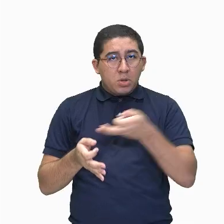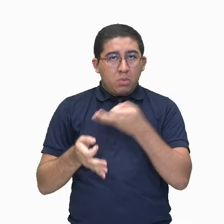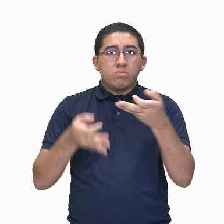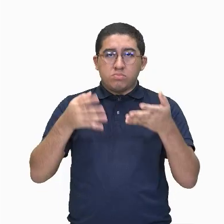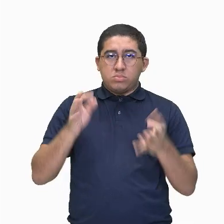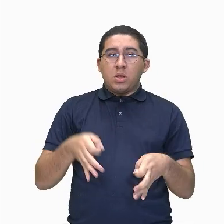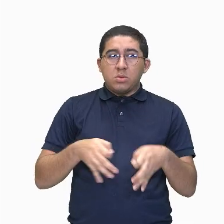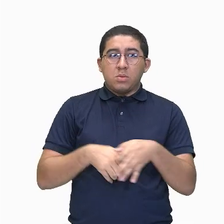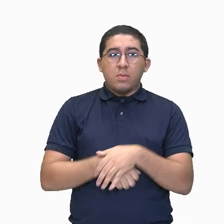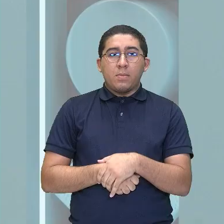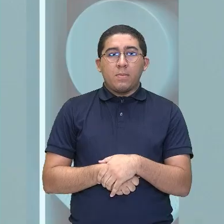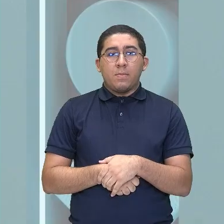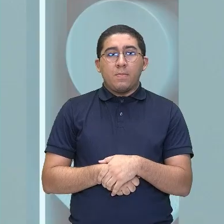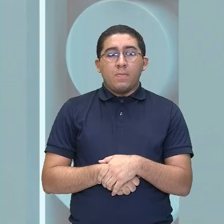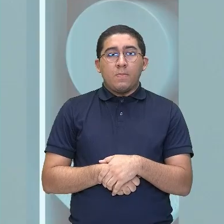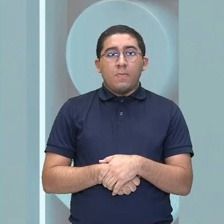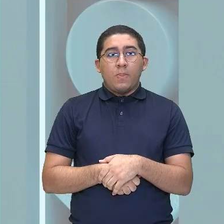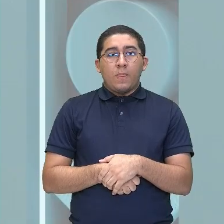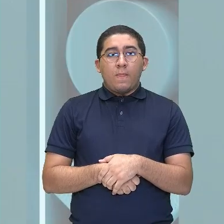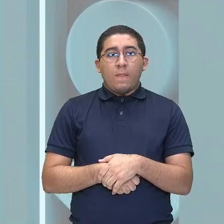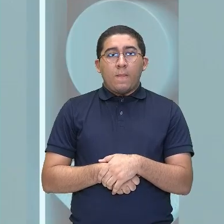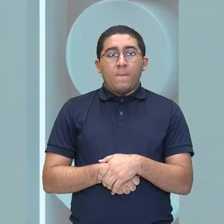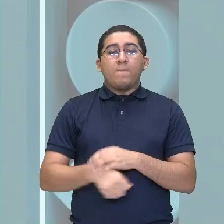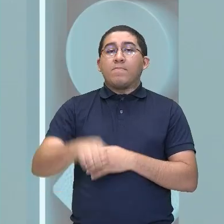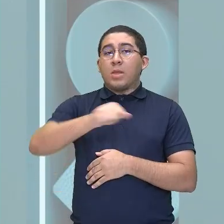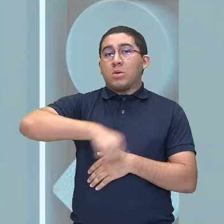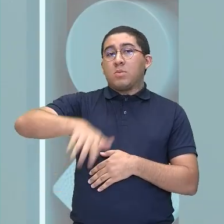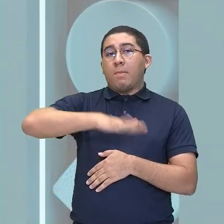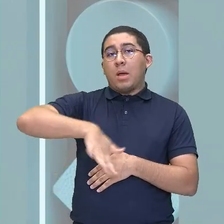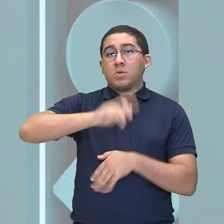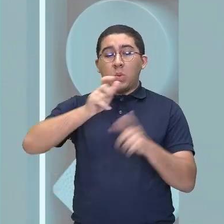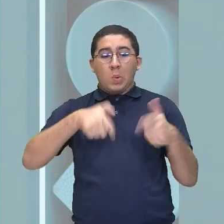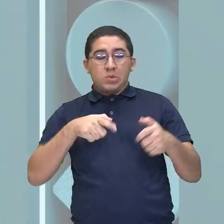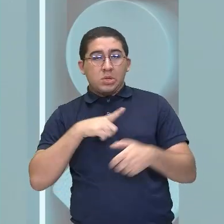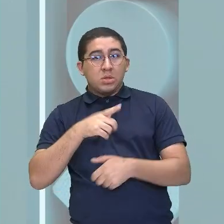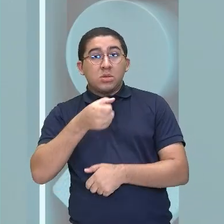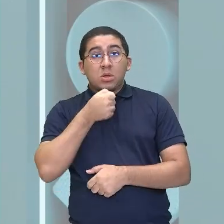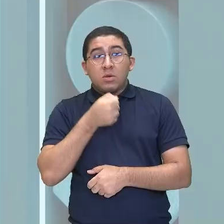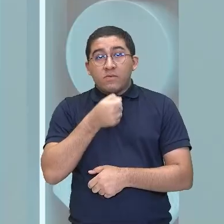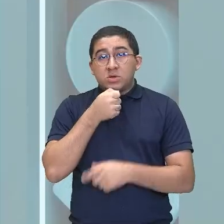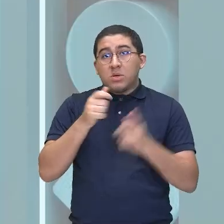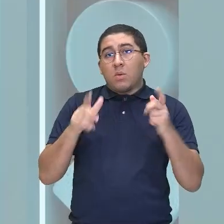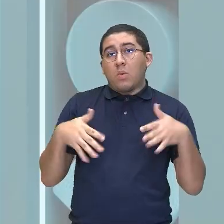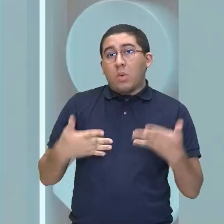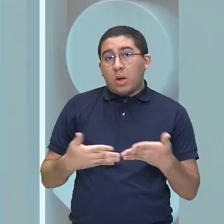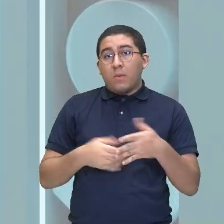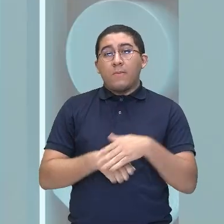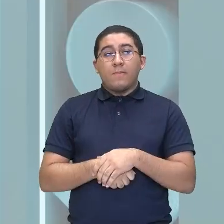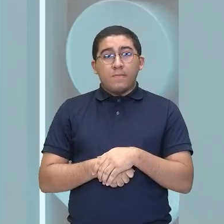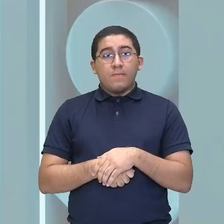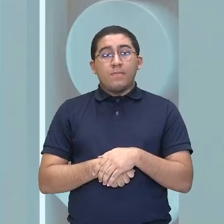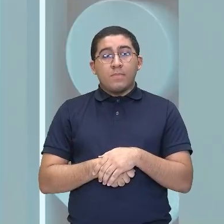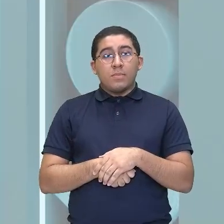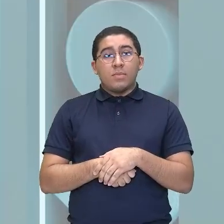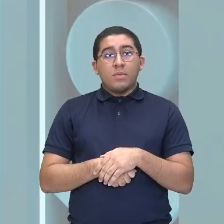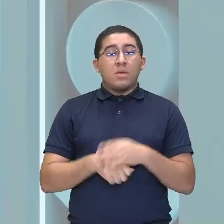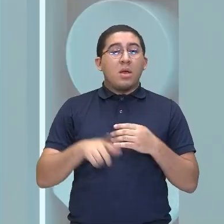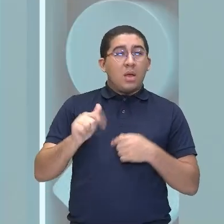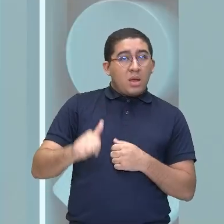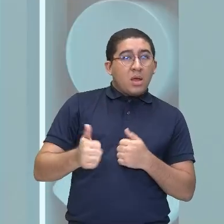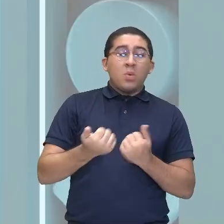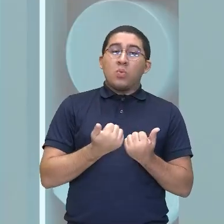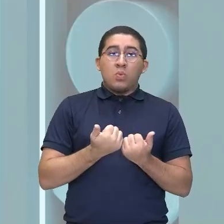Então, os canais por onde a entrevista vai passar no caso, os suportes, né, que são os jornais,